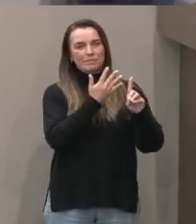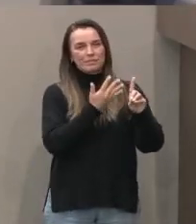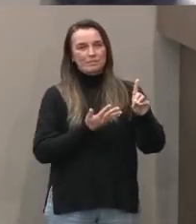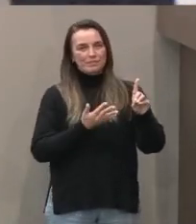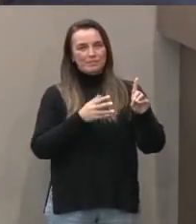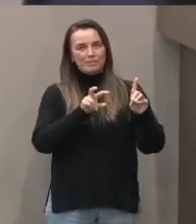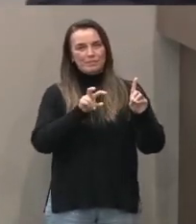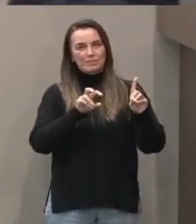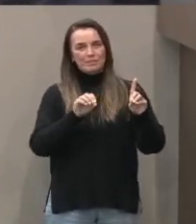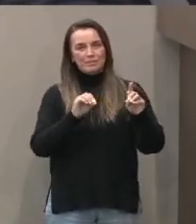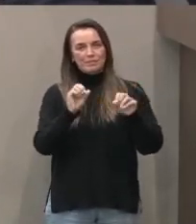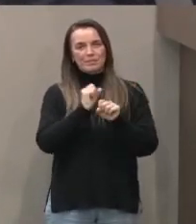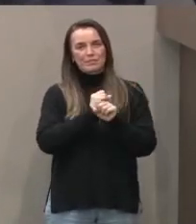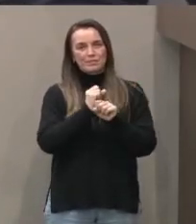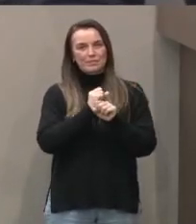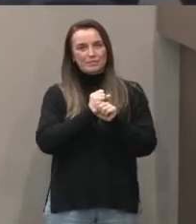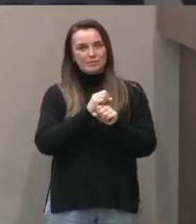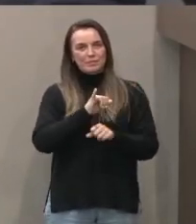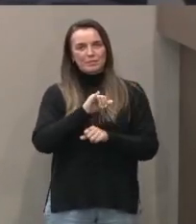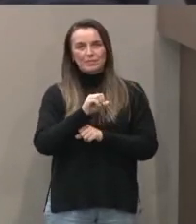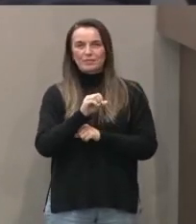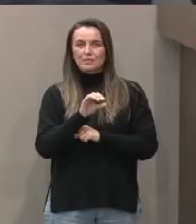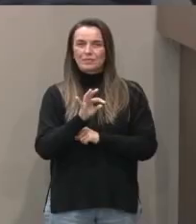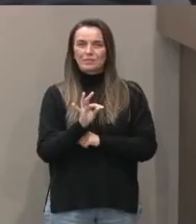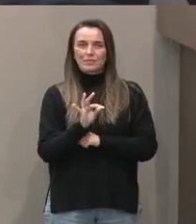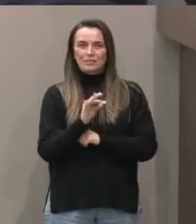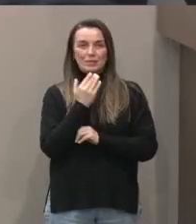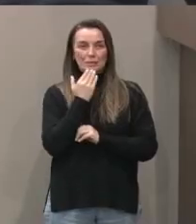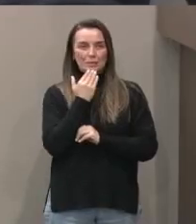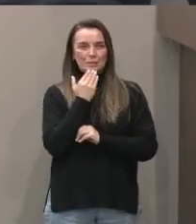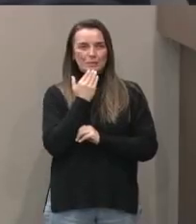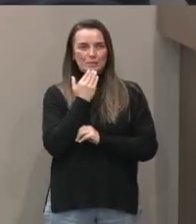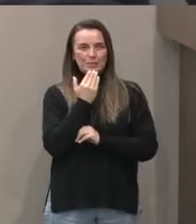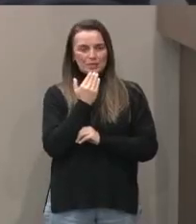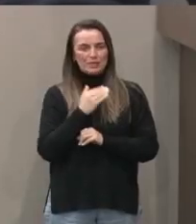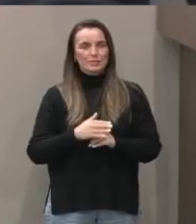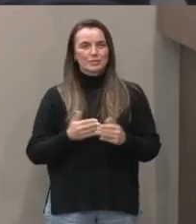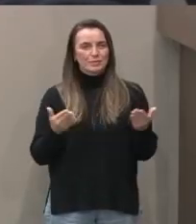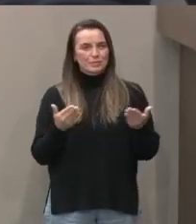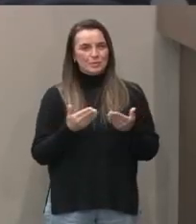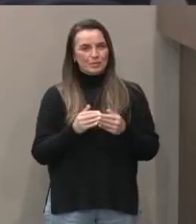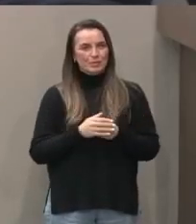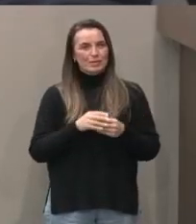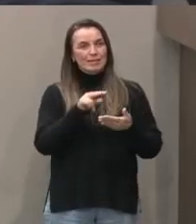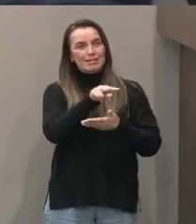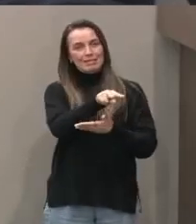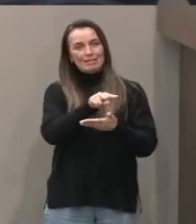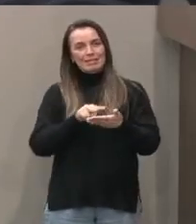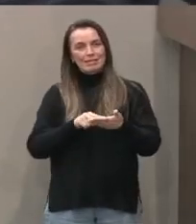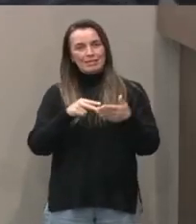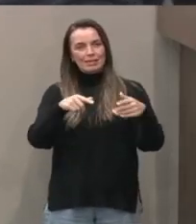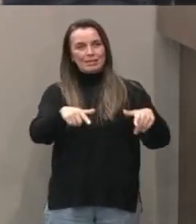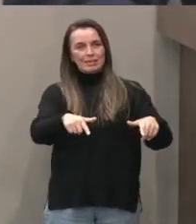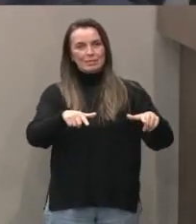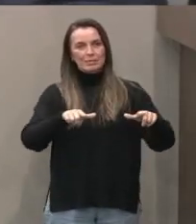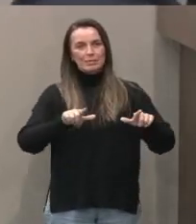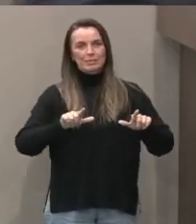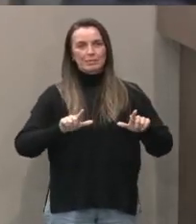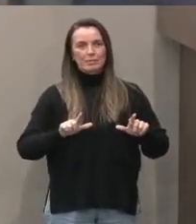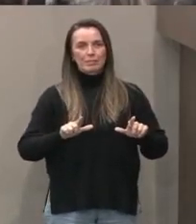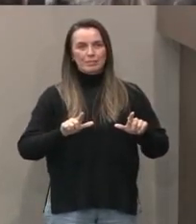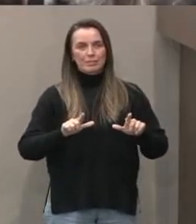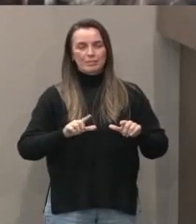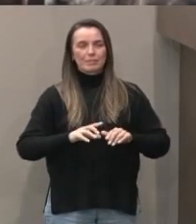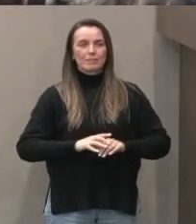do iote. Peço e solicito à mestre de cerimônias que possa proceder com a leitura da placa pedida nessa